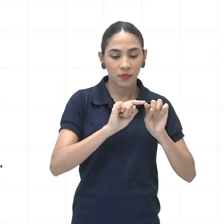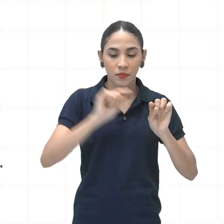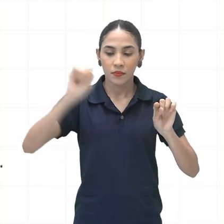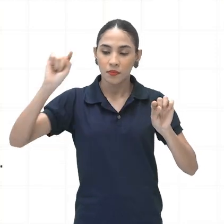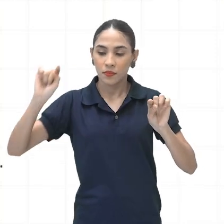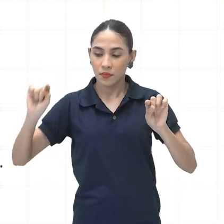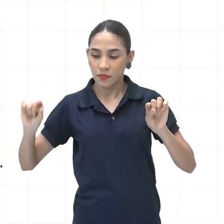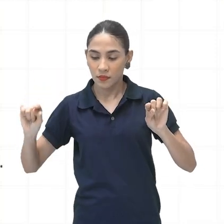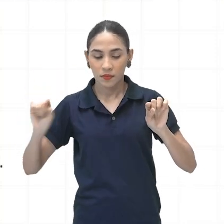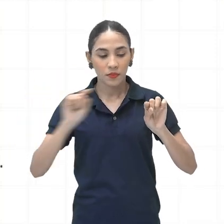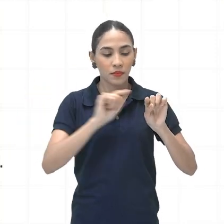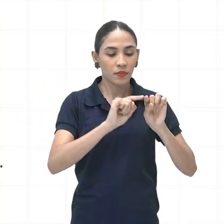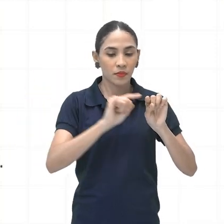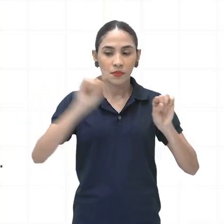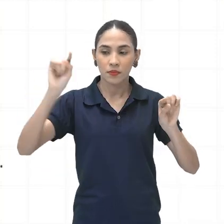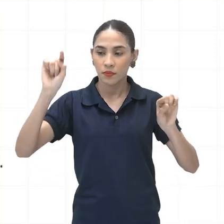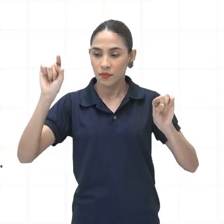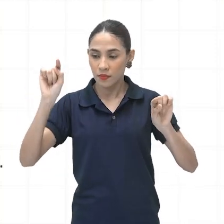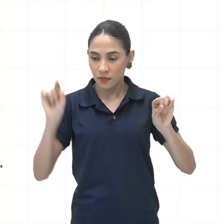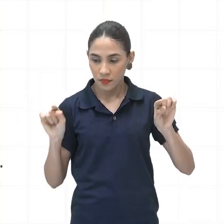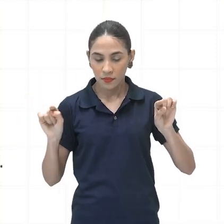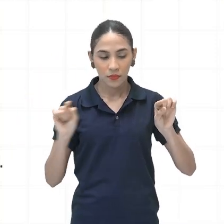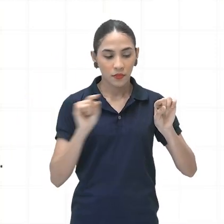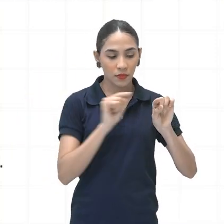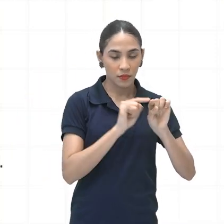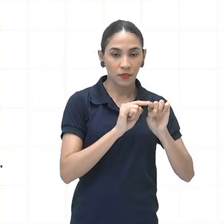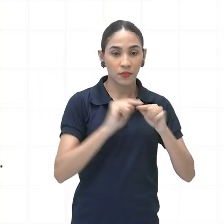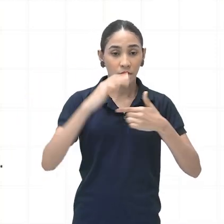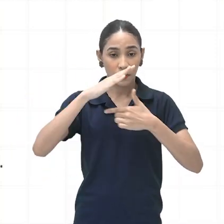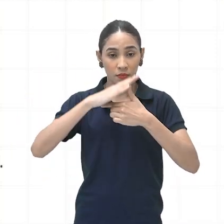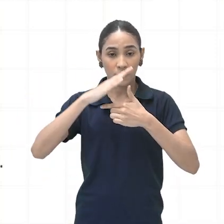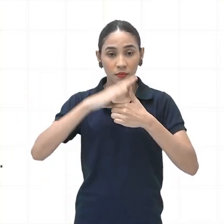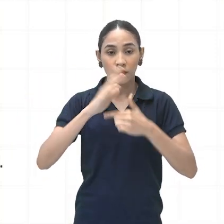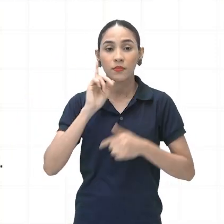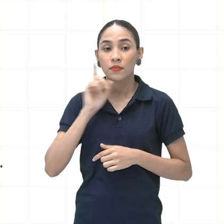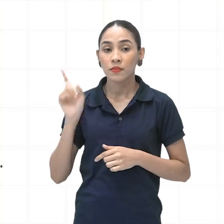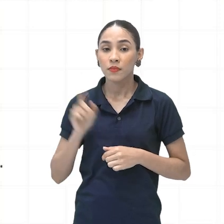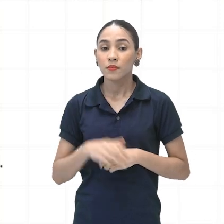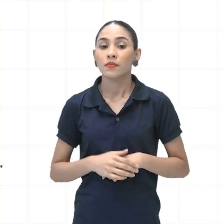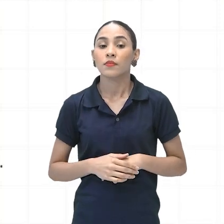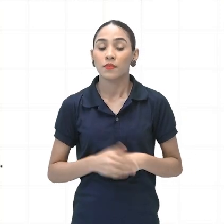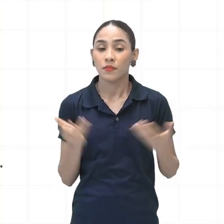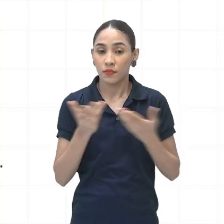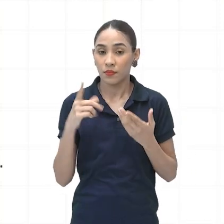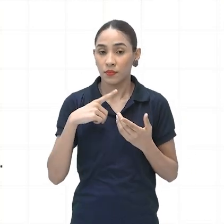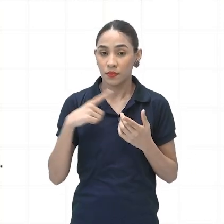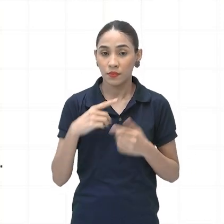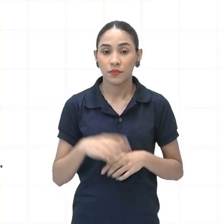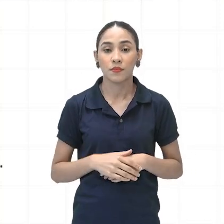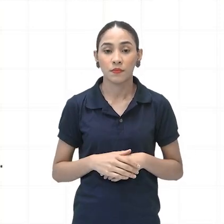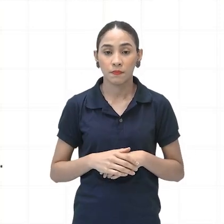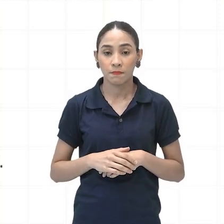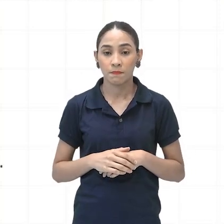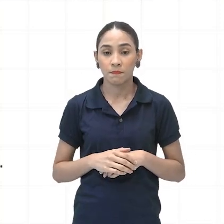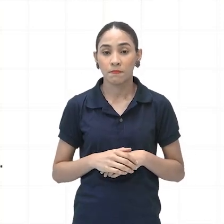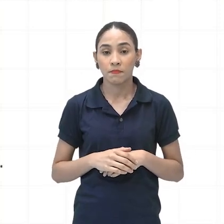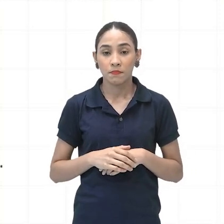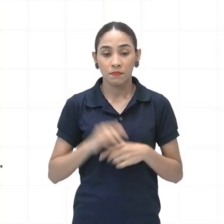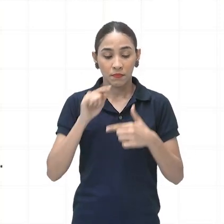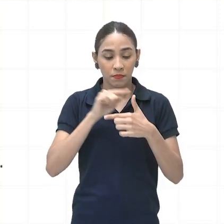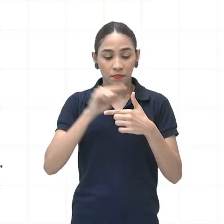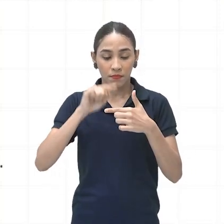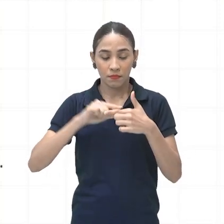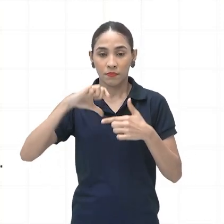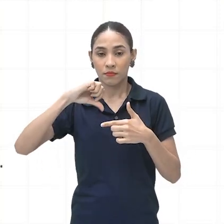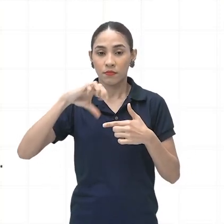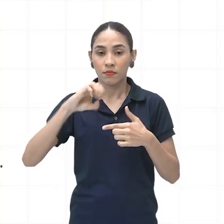traçando esses segmentos de reta aqui, né? Por quê? Agora eu tenho o triângulo que é um triângulo